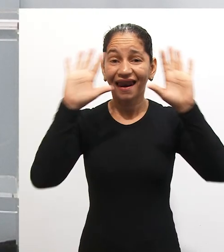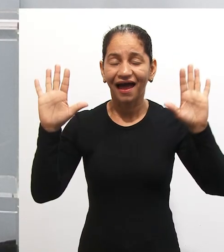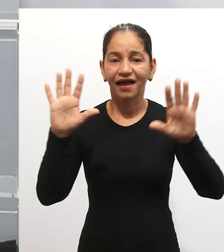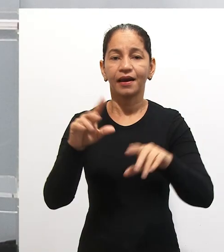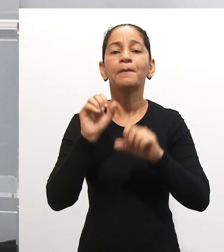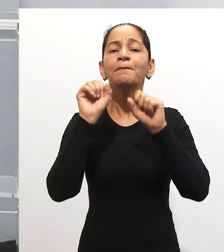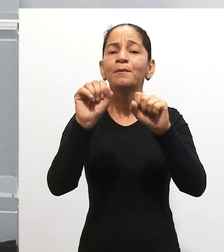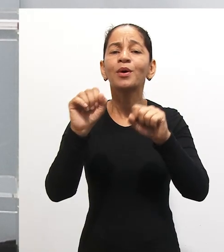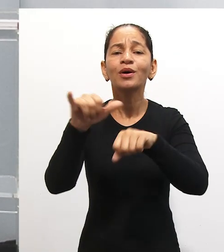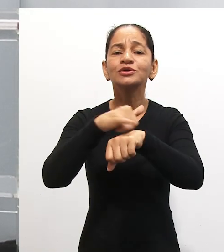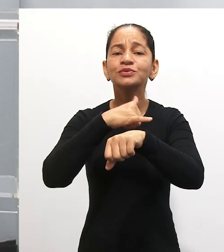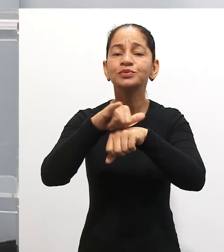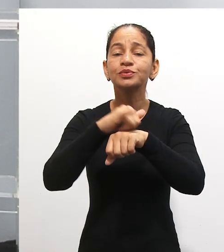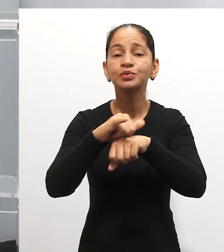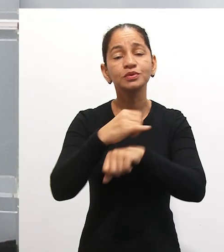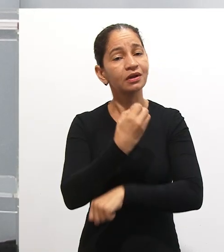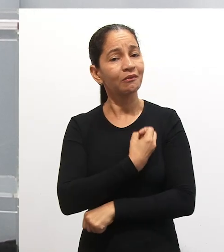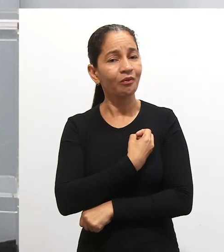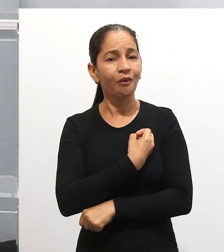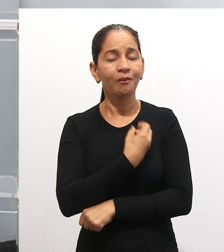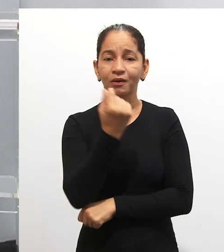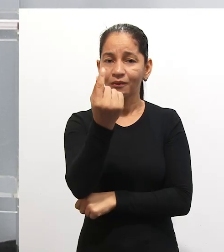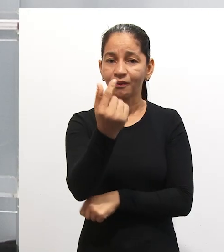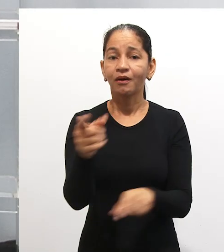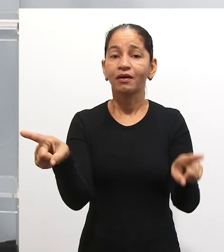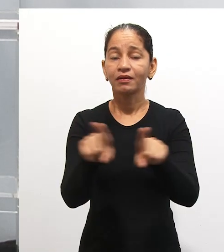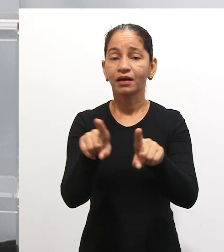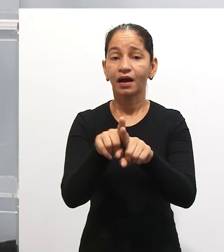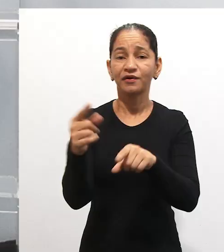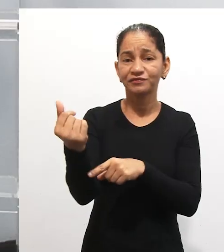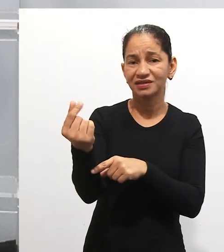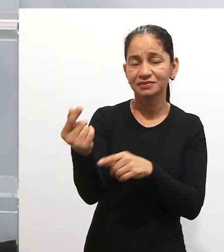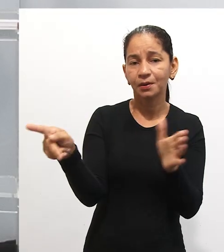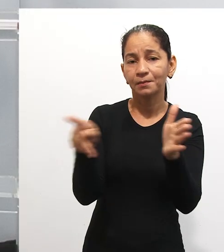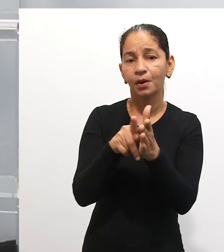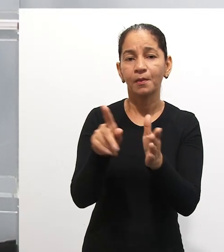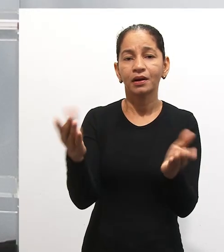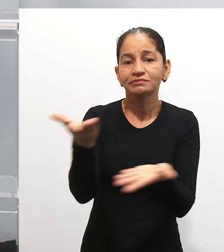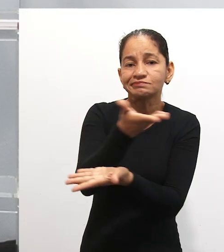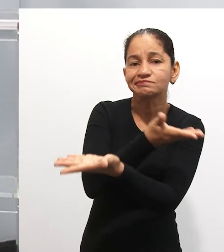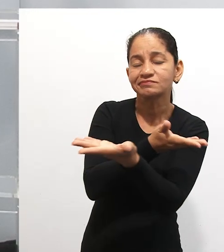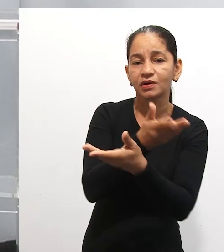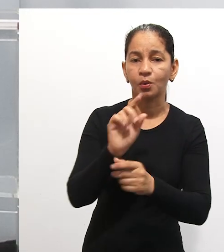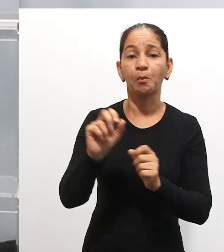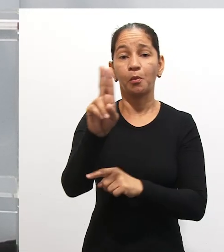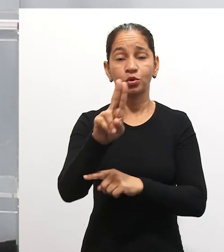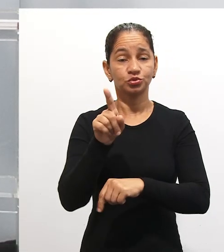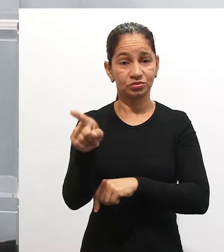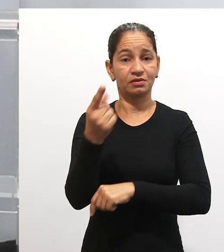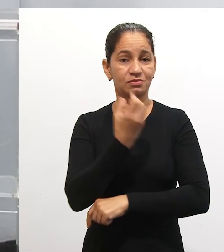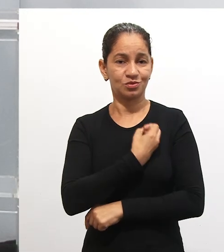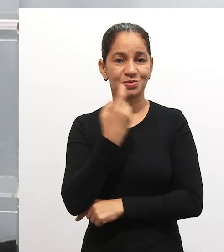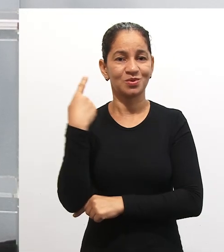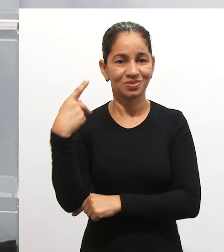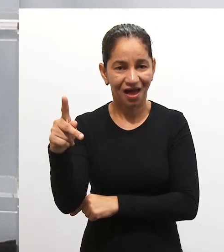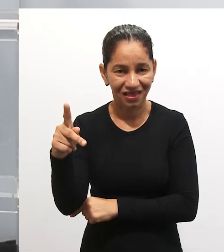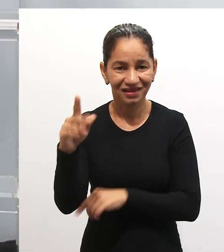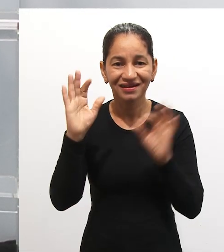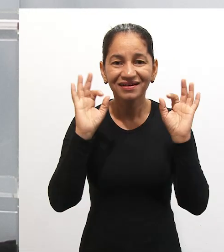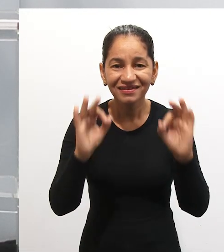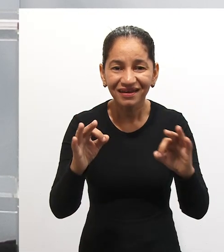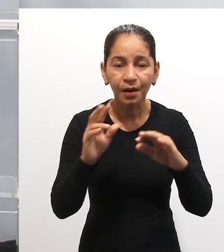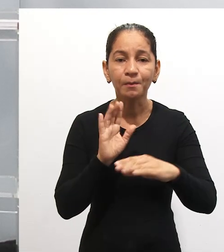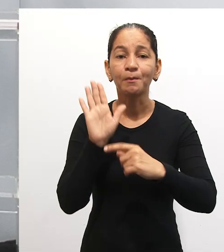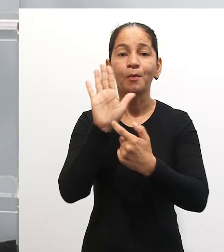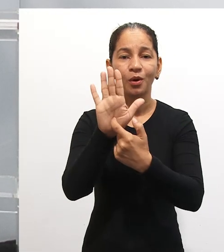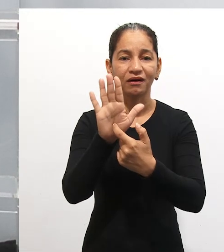do orçamento. Já a contabilidade financeira ela não pode apresentar essa informação para os usuários externos.